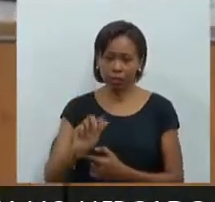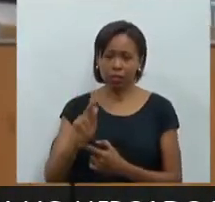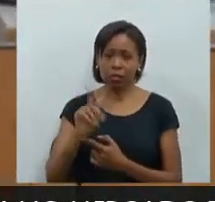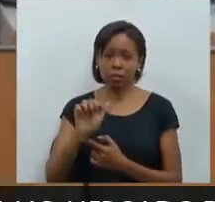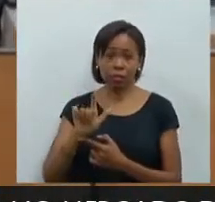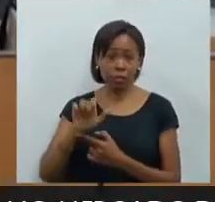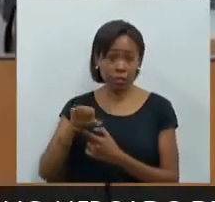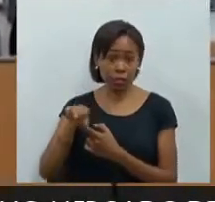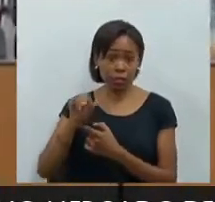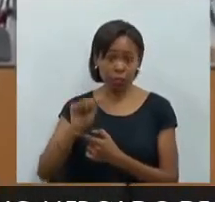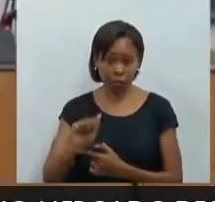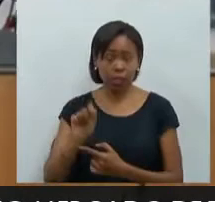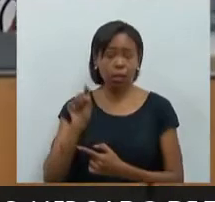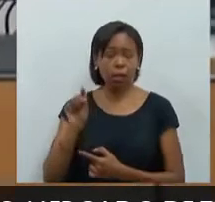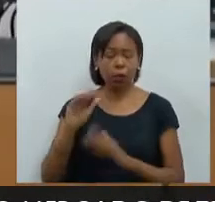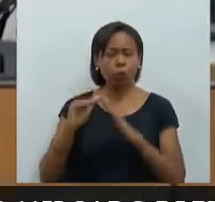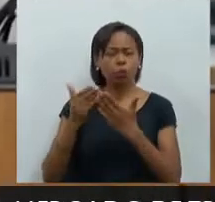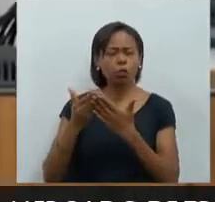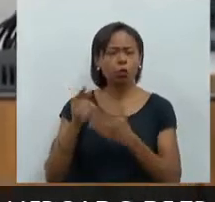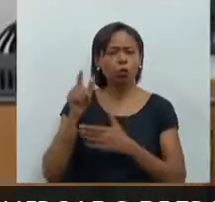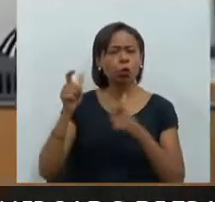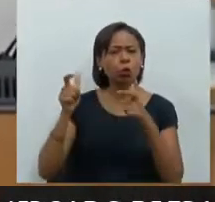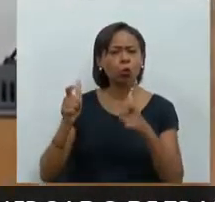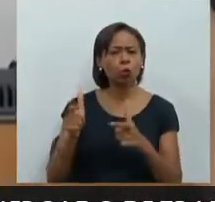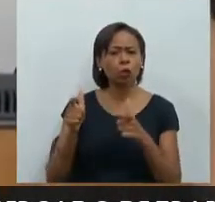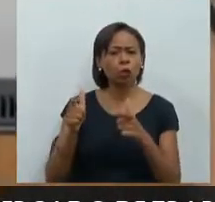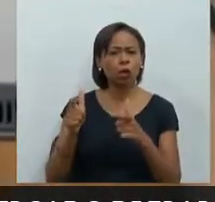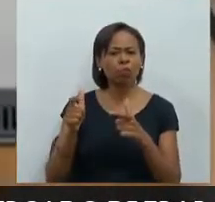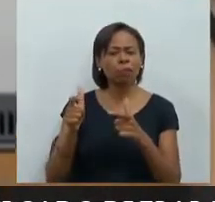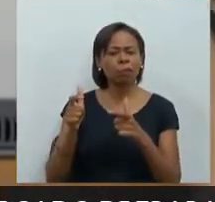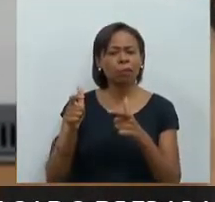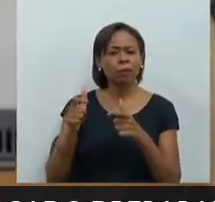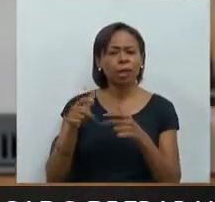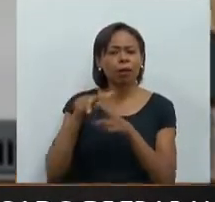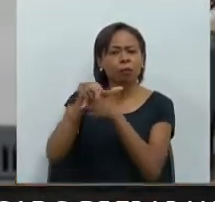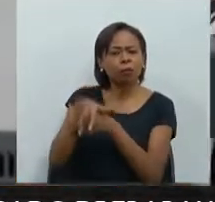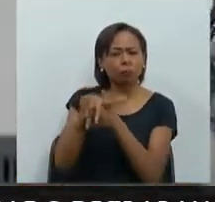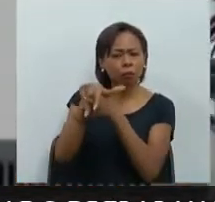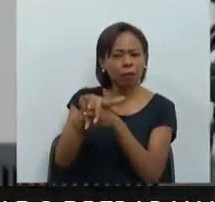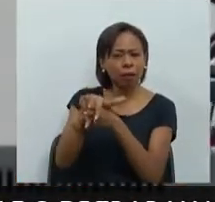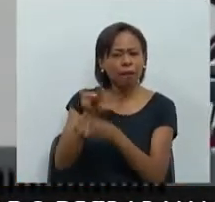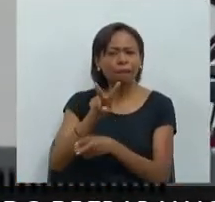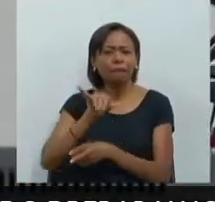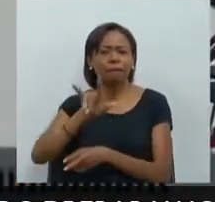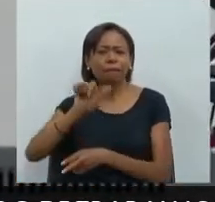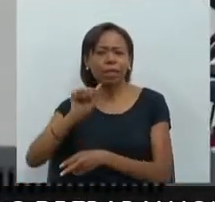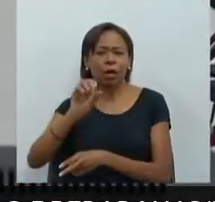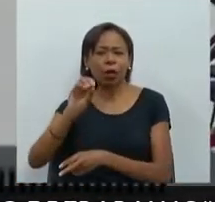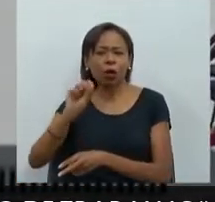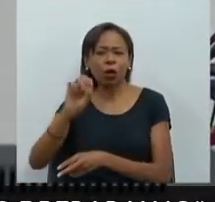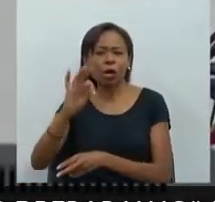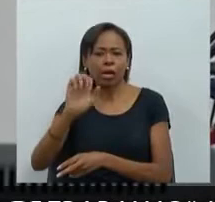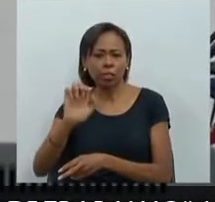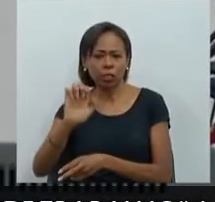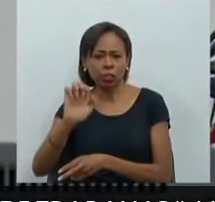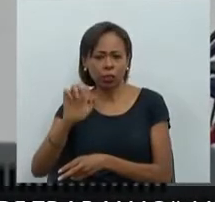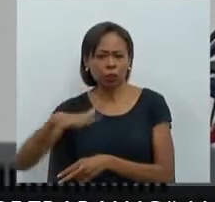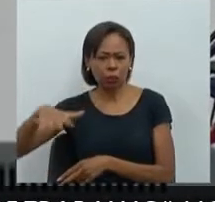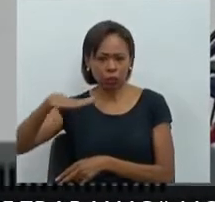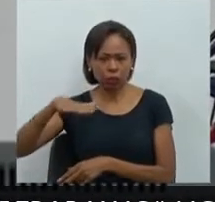uma escola que funciona ali na depois da Gamileira, na Vila Oeste. É uma escola